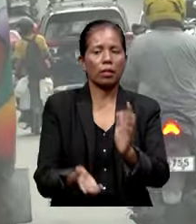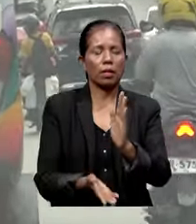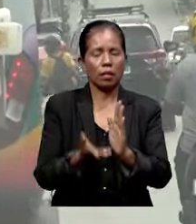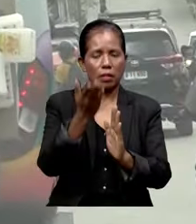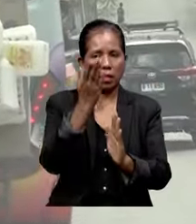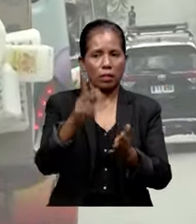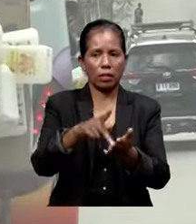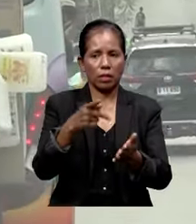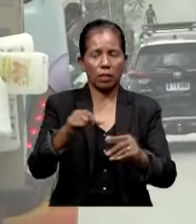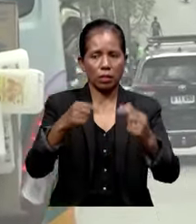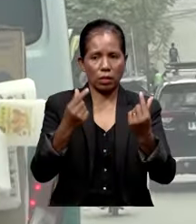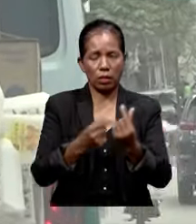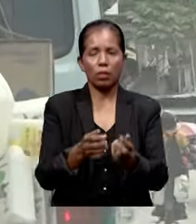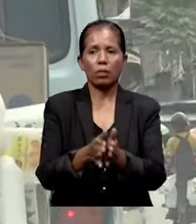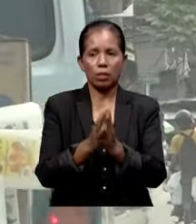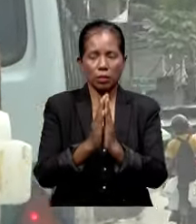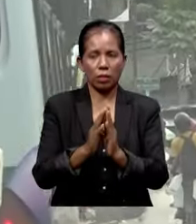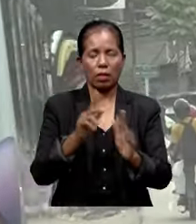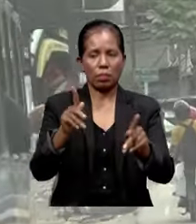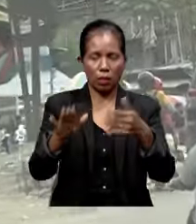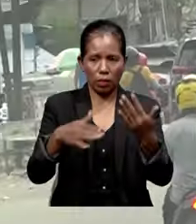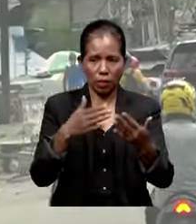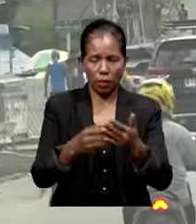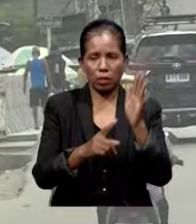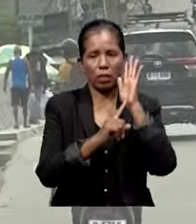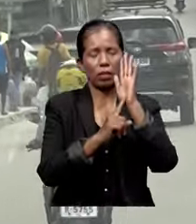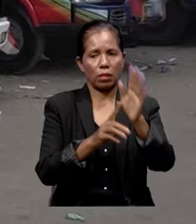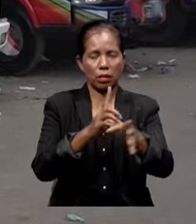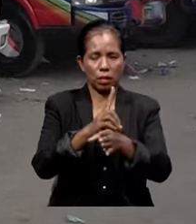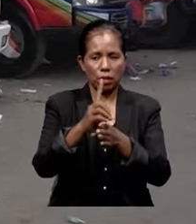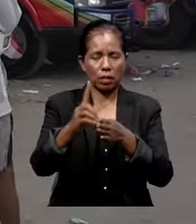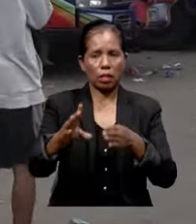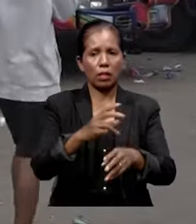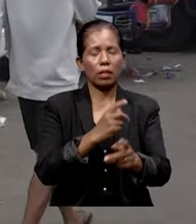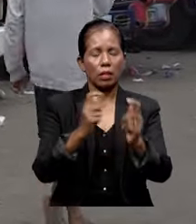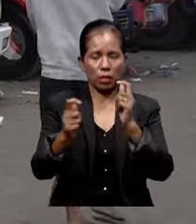tarifa. Equipa conjunta russo para passageiro Sira tu informa para a Direção Nacional de